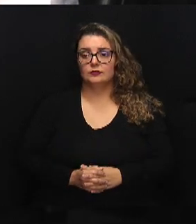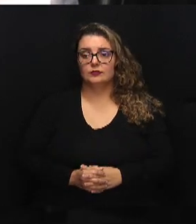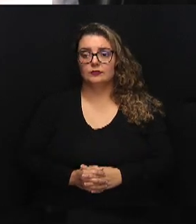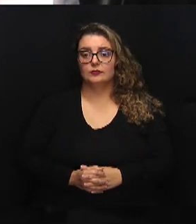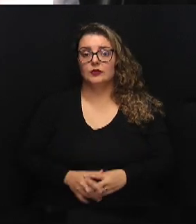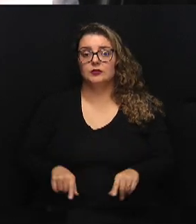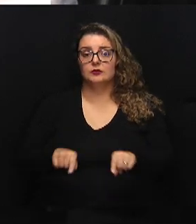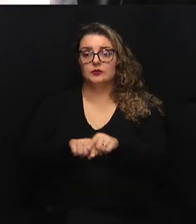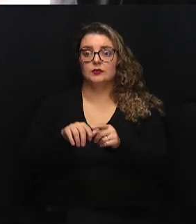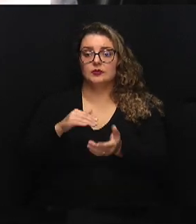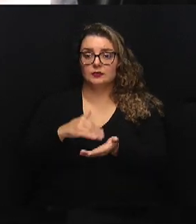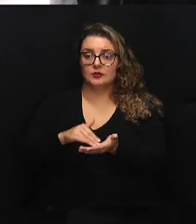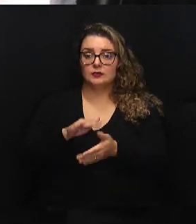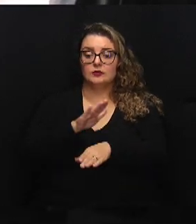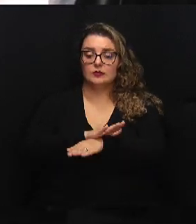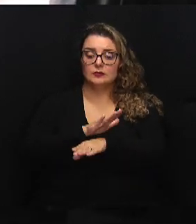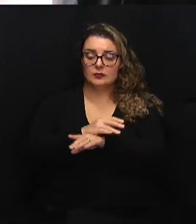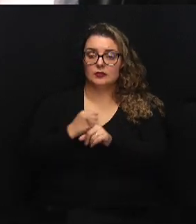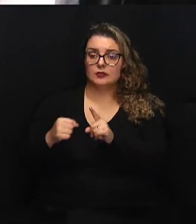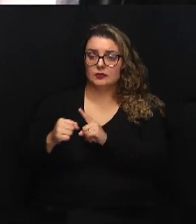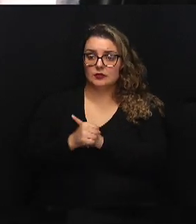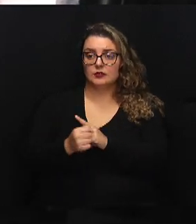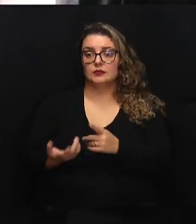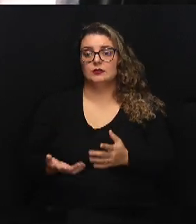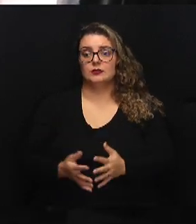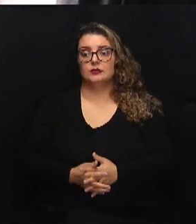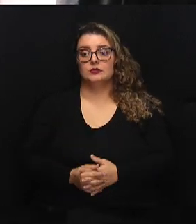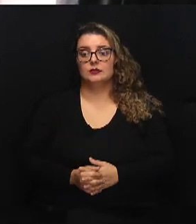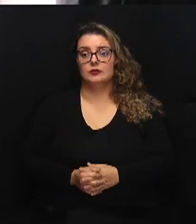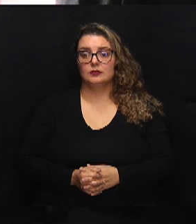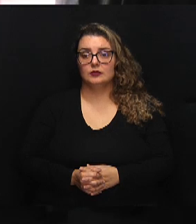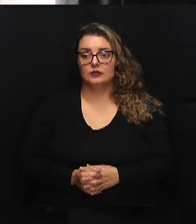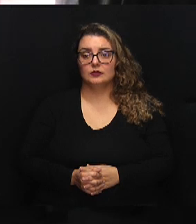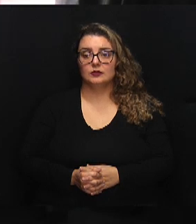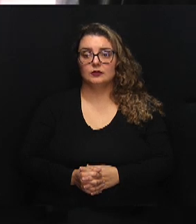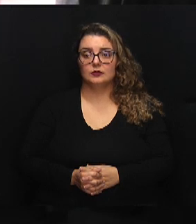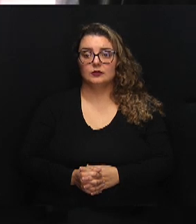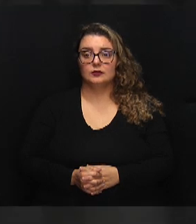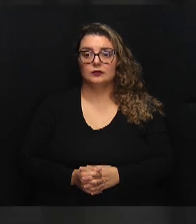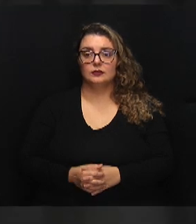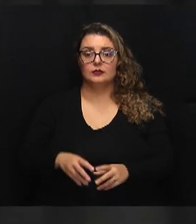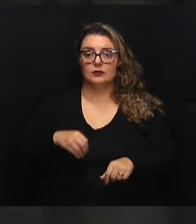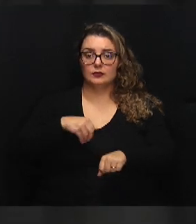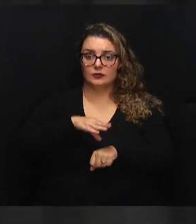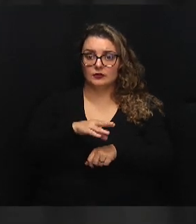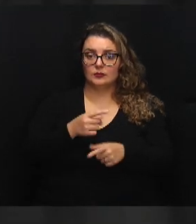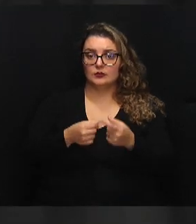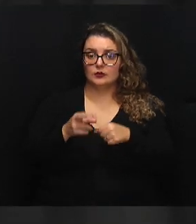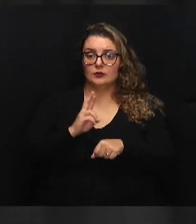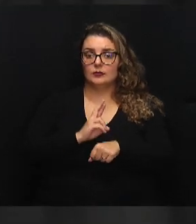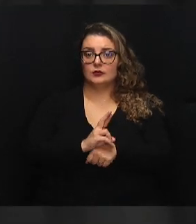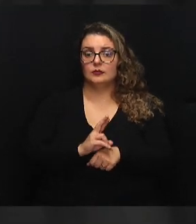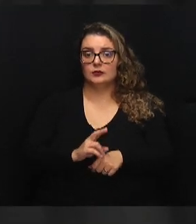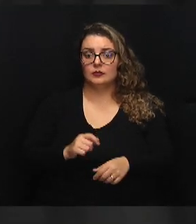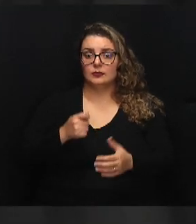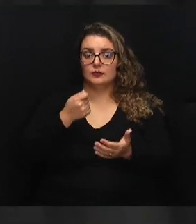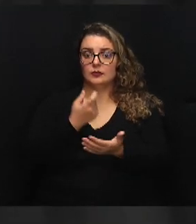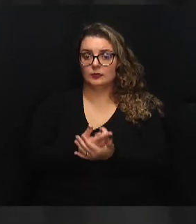a Secretaria de Assistência Social. Assistência Social, a gente mandou recurso, inclusive